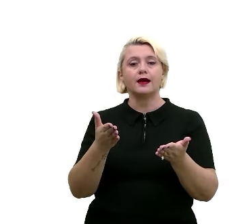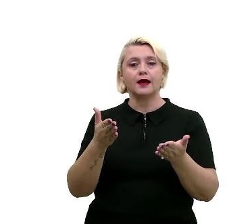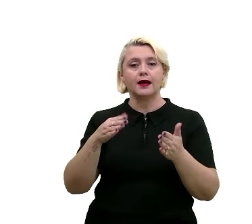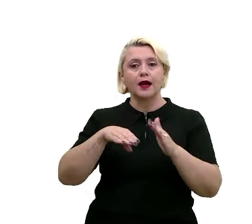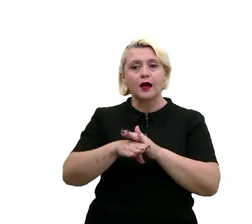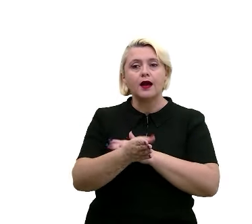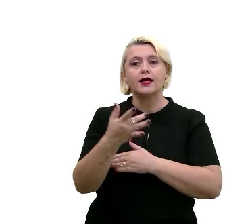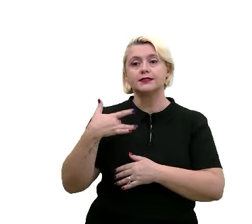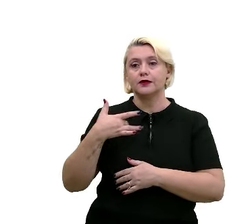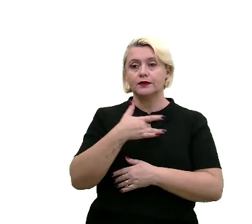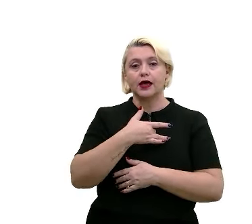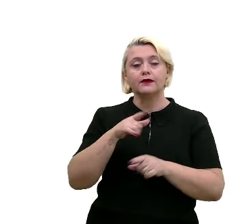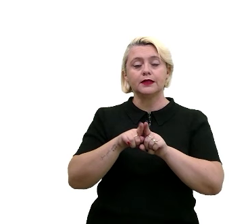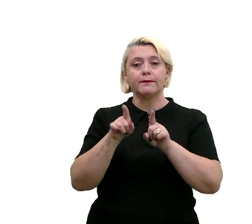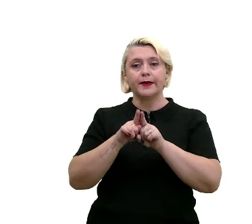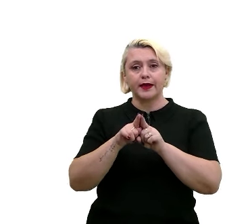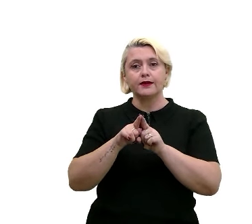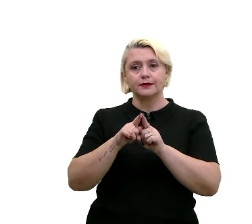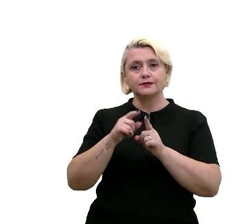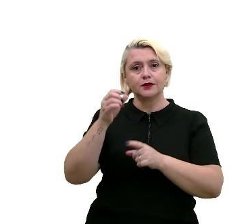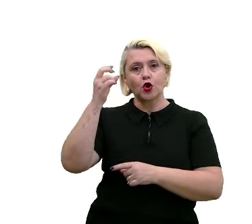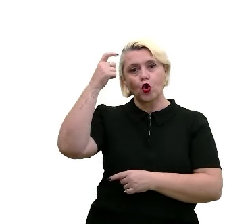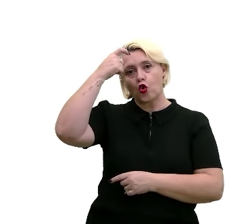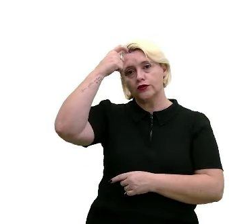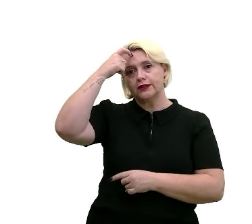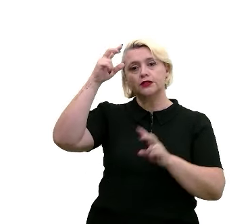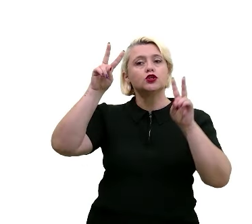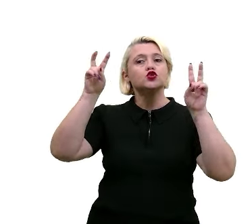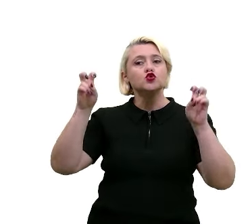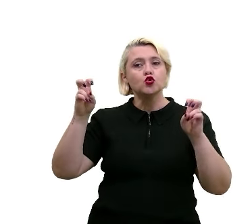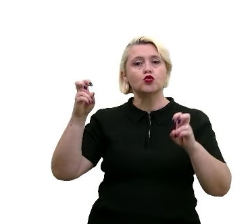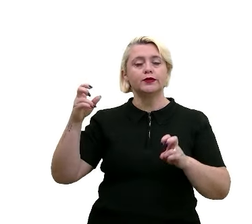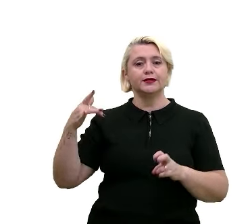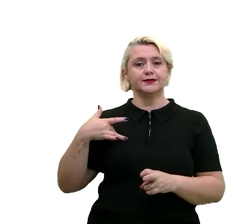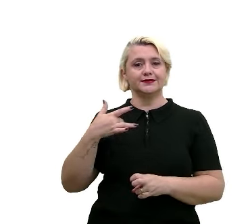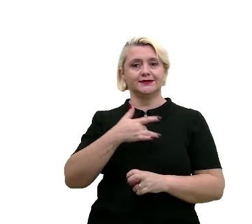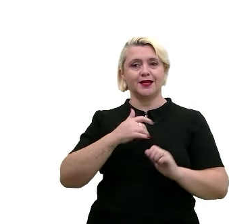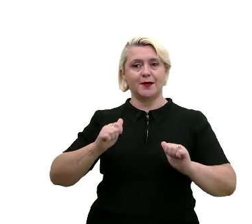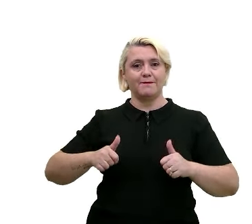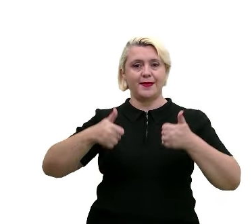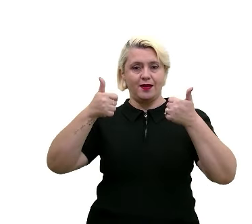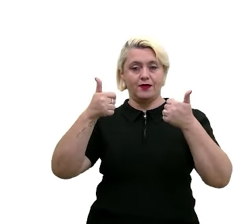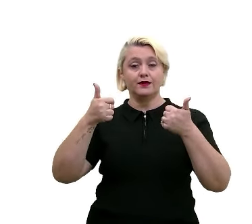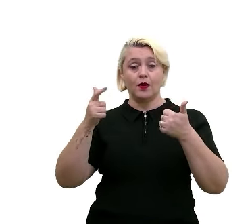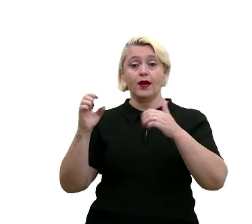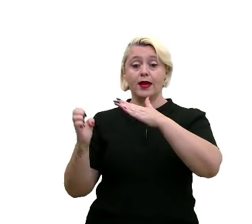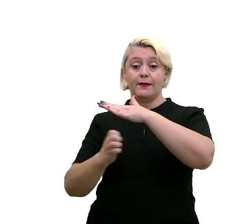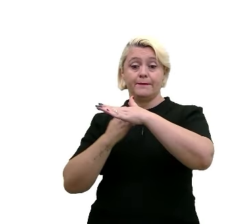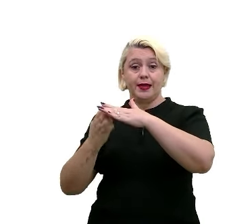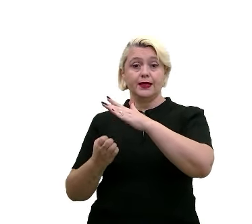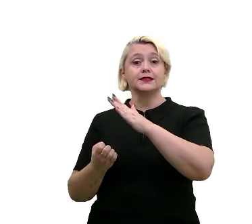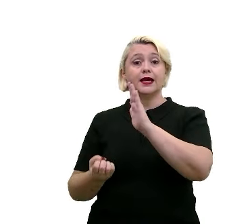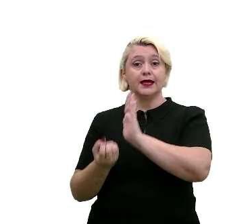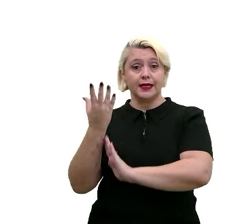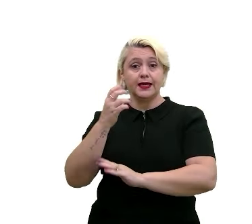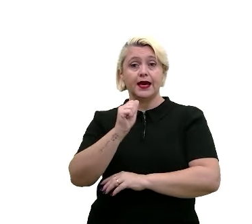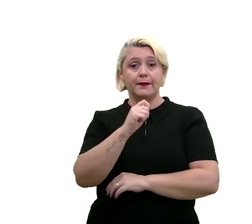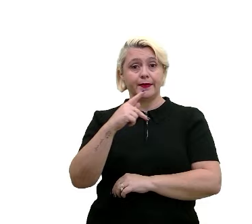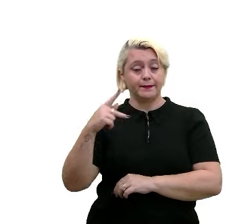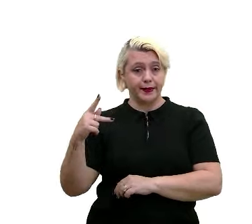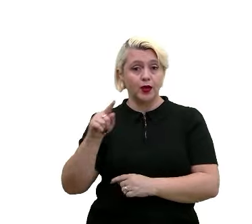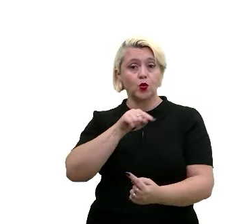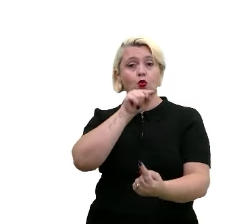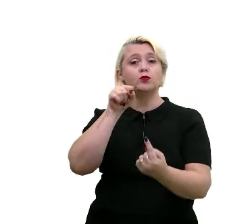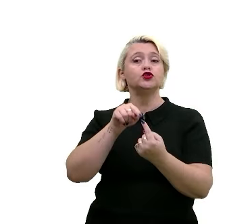a conscientização sobre o bem-estar. Olha só, as empresas desenvolvem aplicativos com o intuito